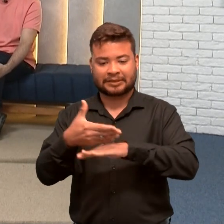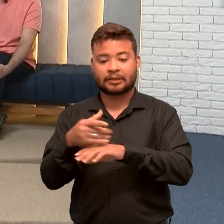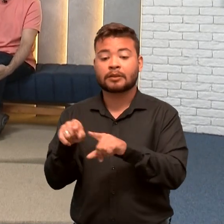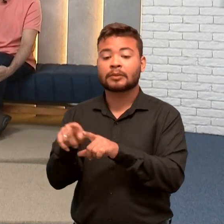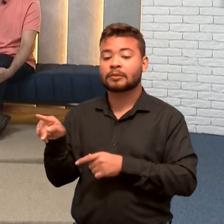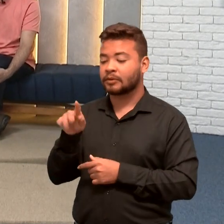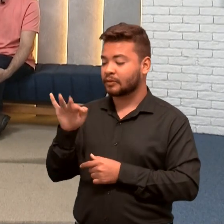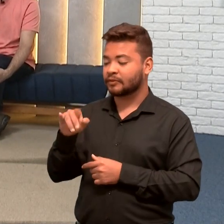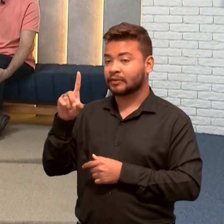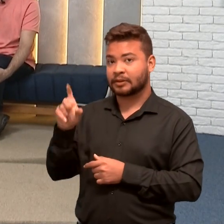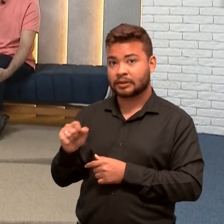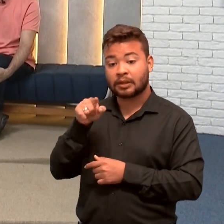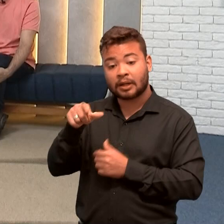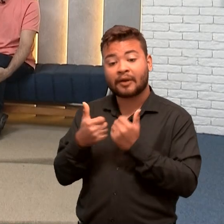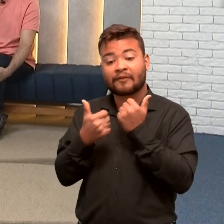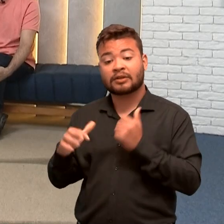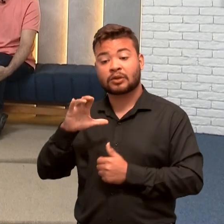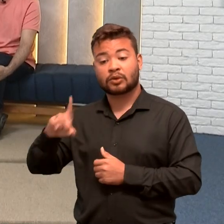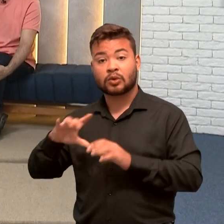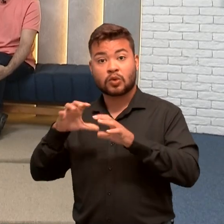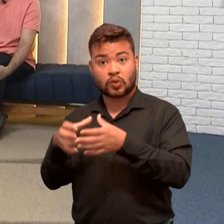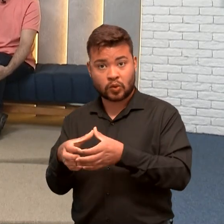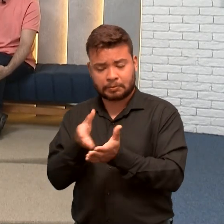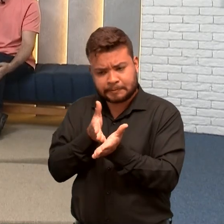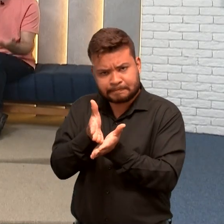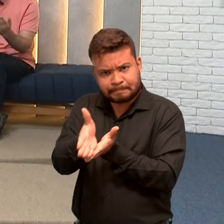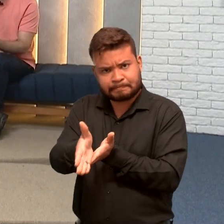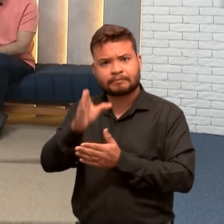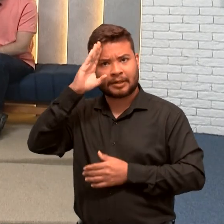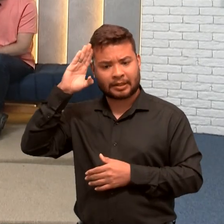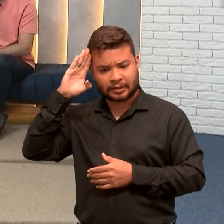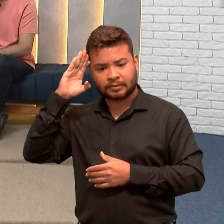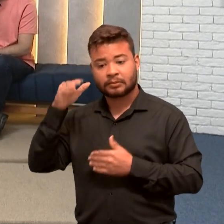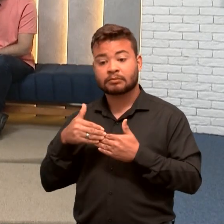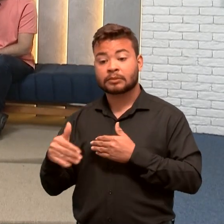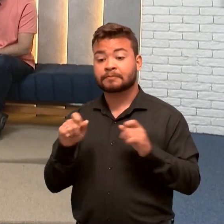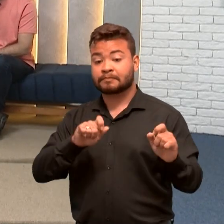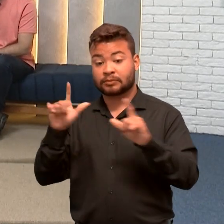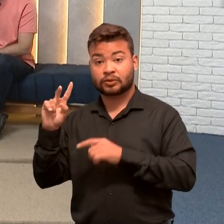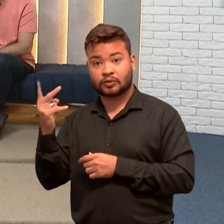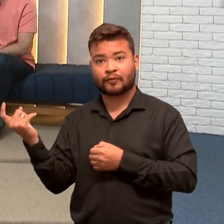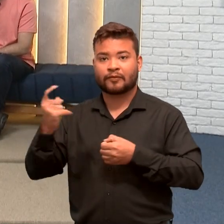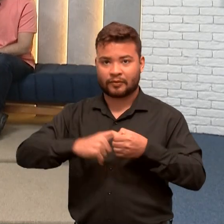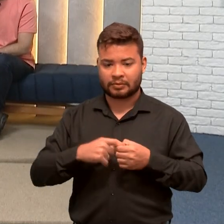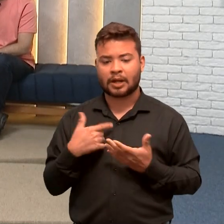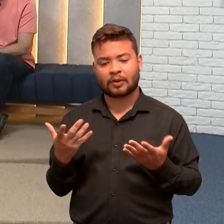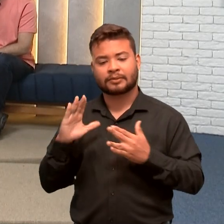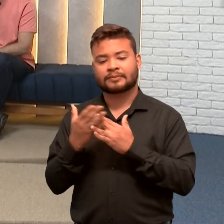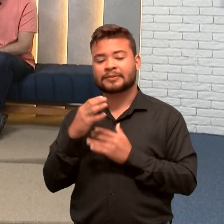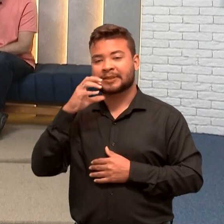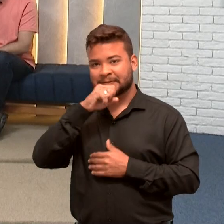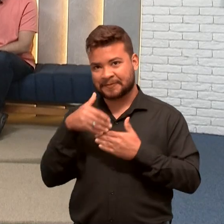professora Fernanda Nora, que é vice-coordenadora do Comitê de Integridade Acadêmica, que volta com a gente no próximo bloco, porque agora a gente vai para um rápido